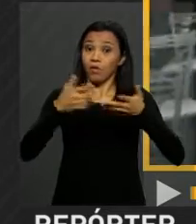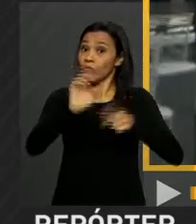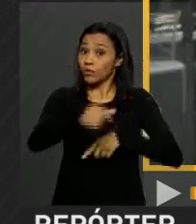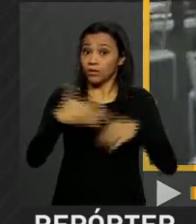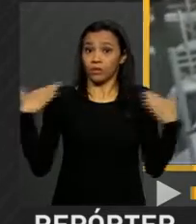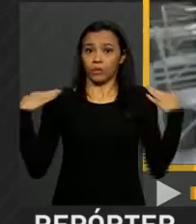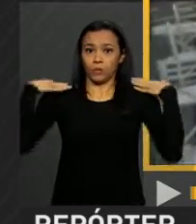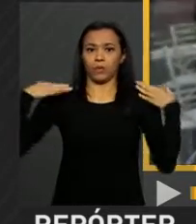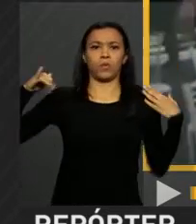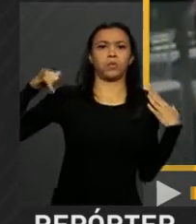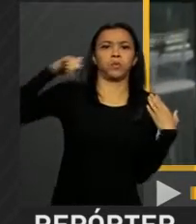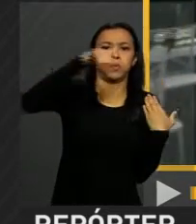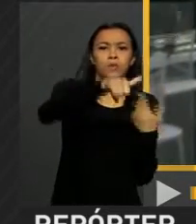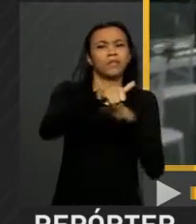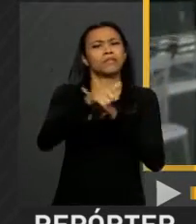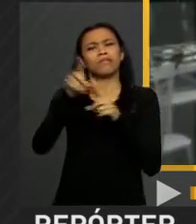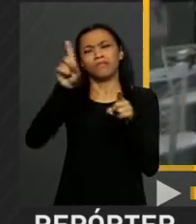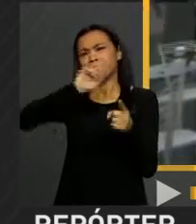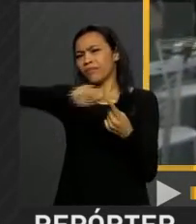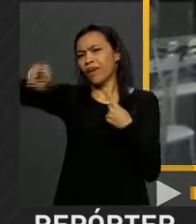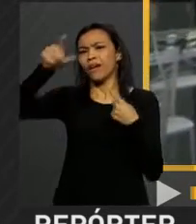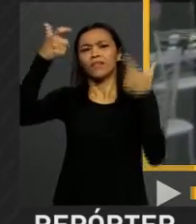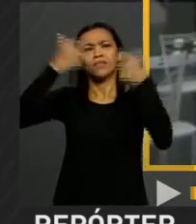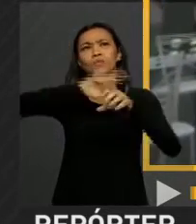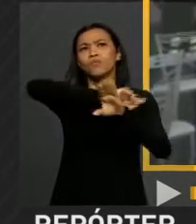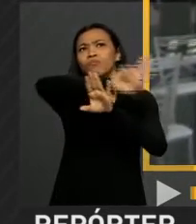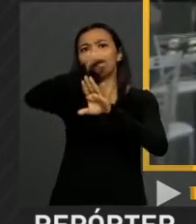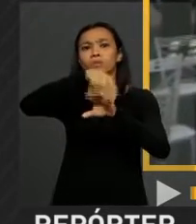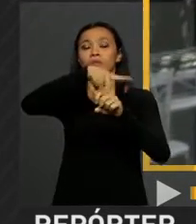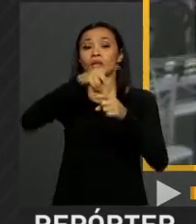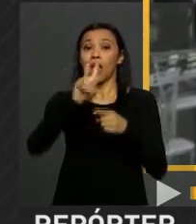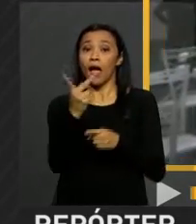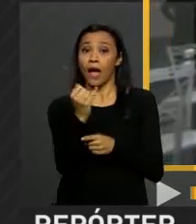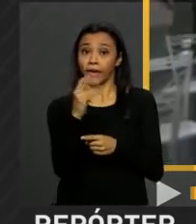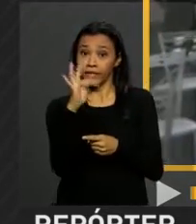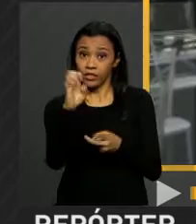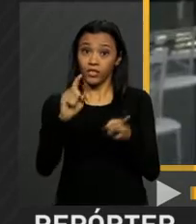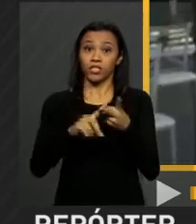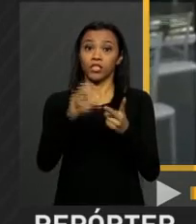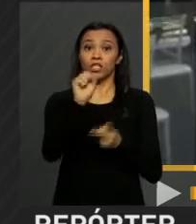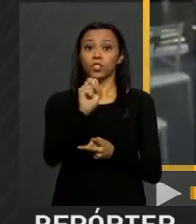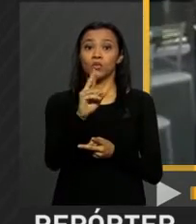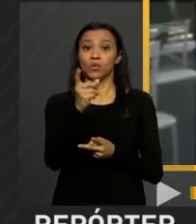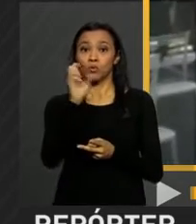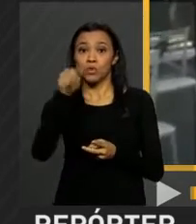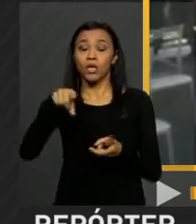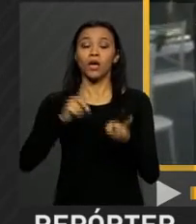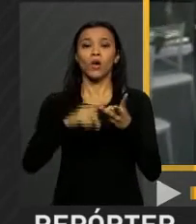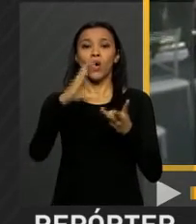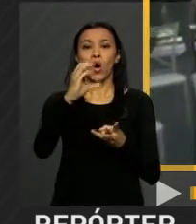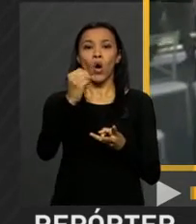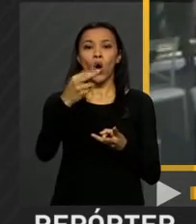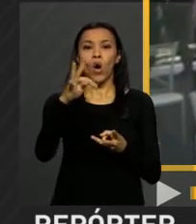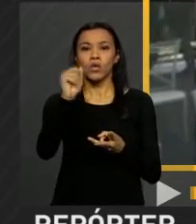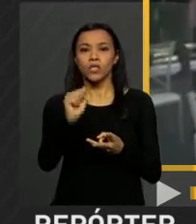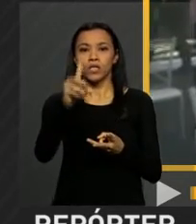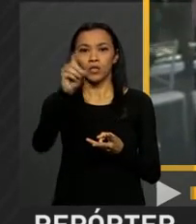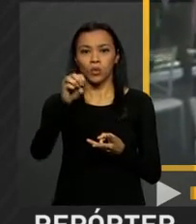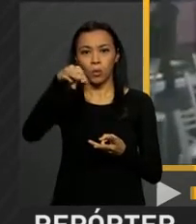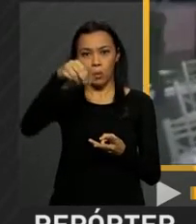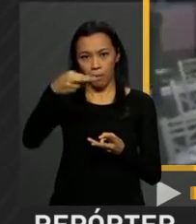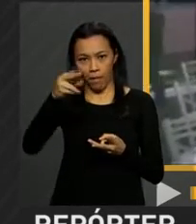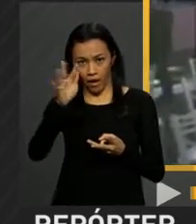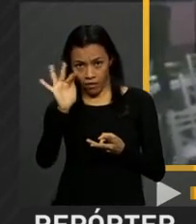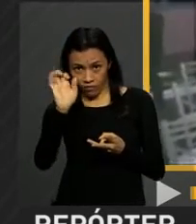5 missões de paz em todo o mundo. No Haiti, no Sudão do Sul, no Sudão, na Costa do Marfim e no Saara